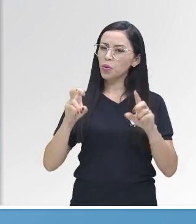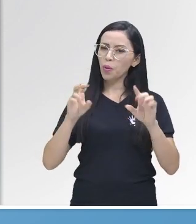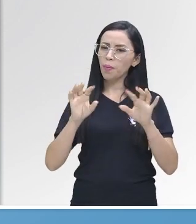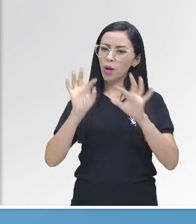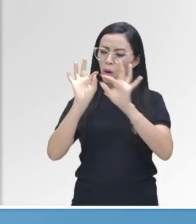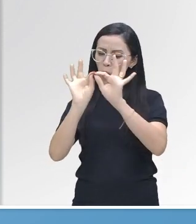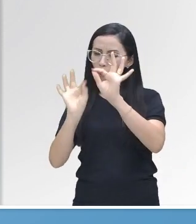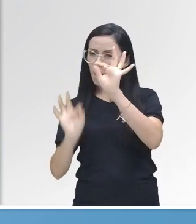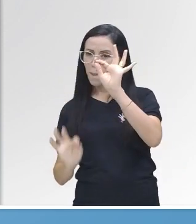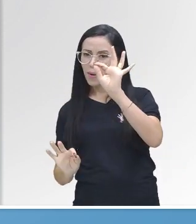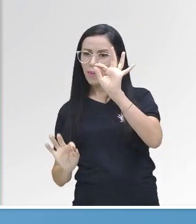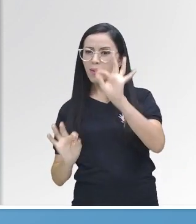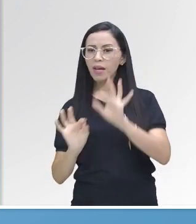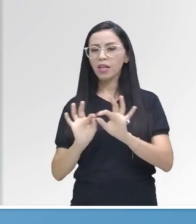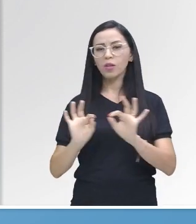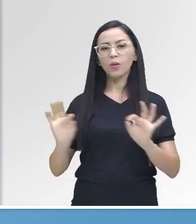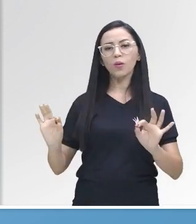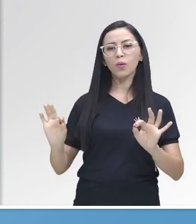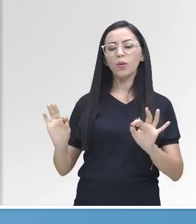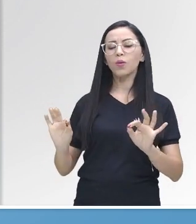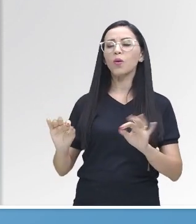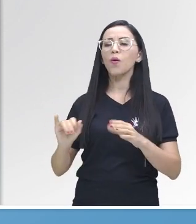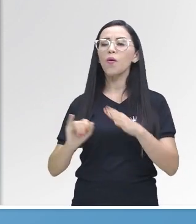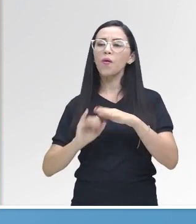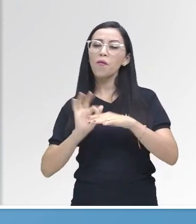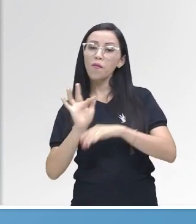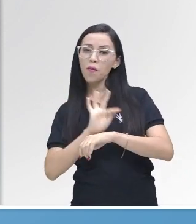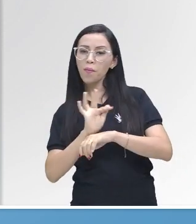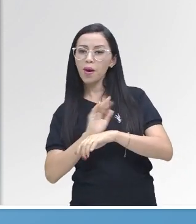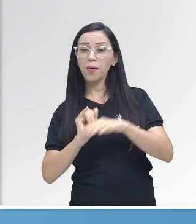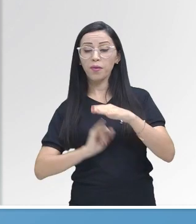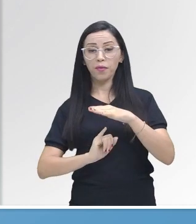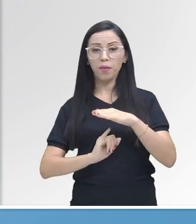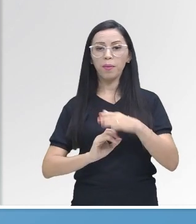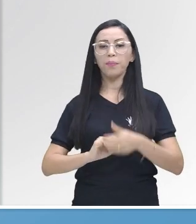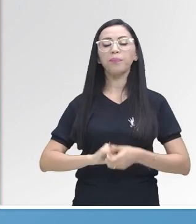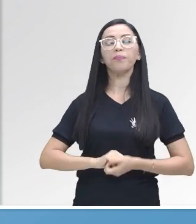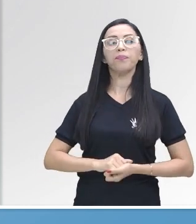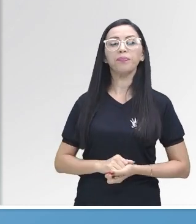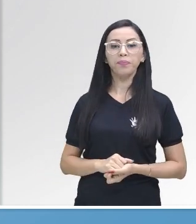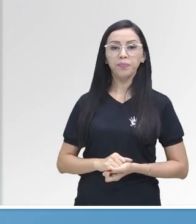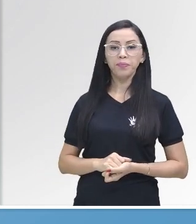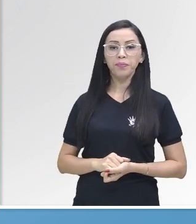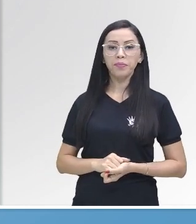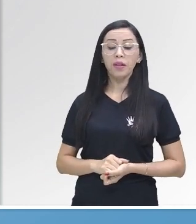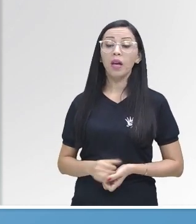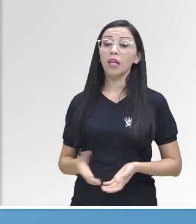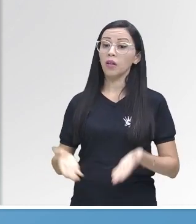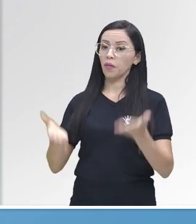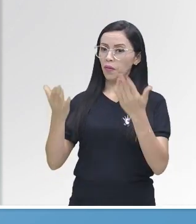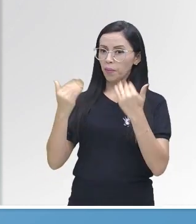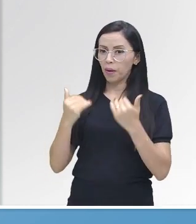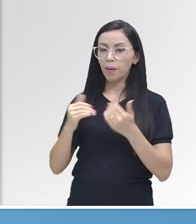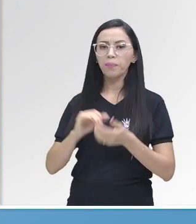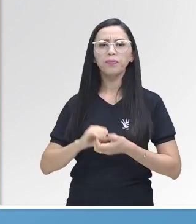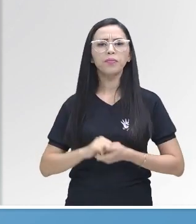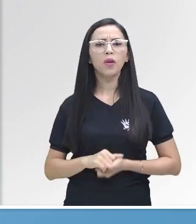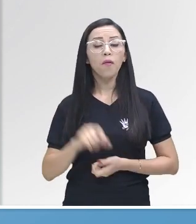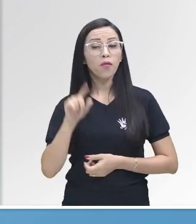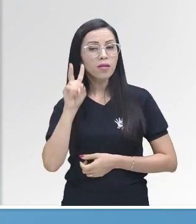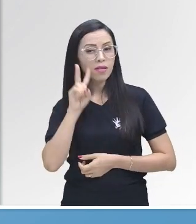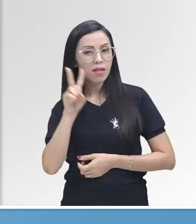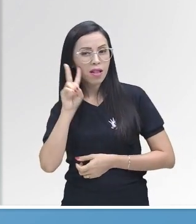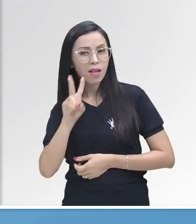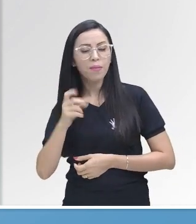medidas padronizadas e não padronizadas. Enfim, vamos lá então. Você já viu que os